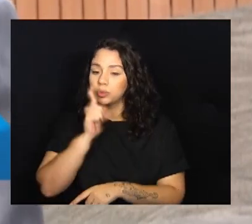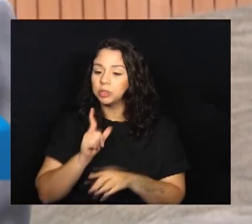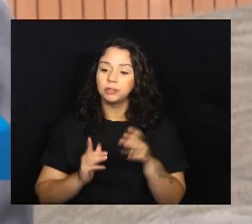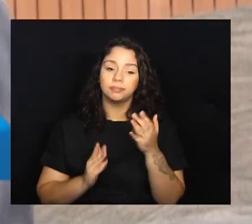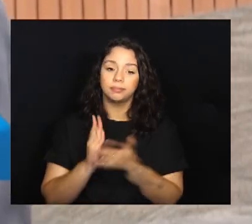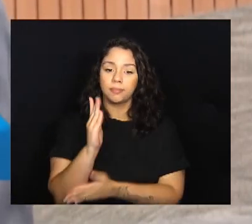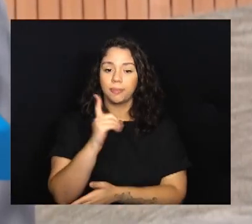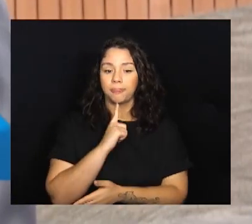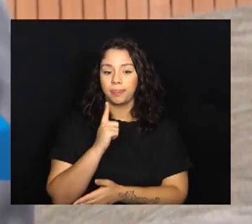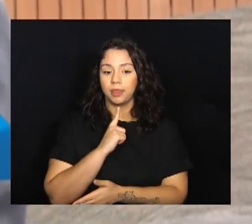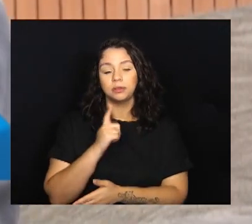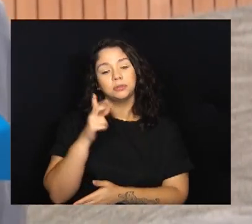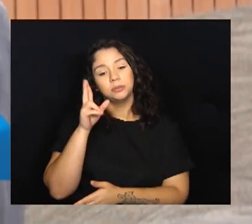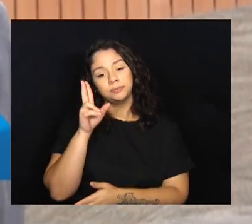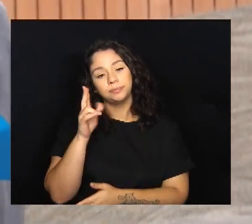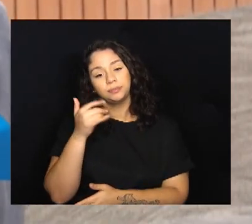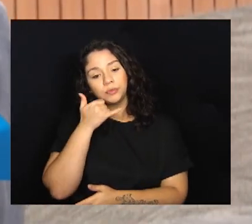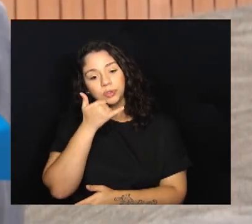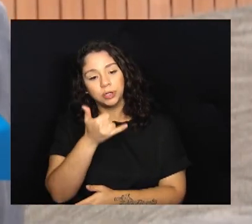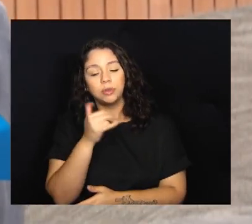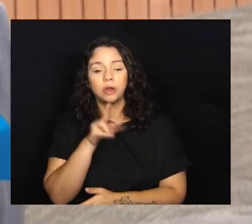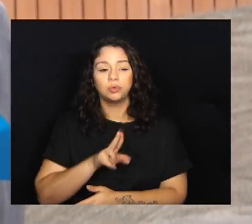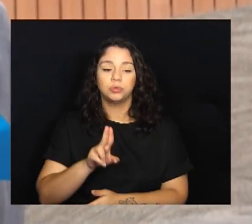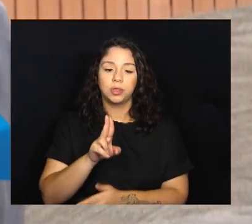esses smartphones e celulares.